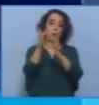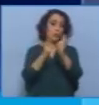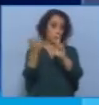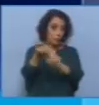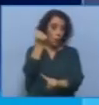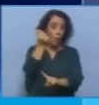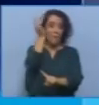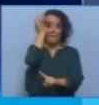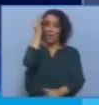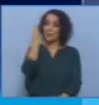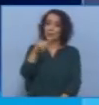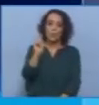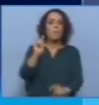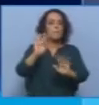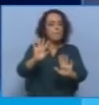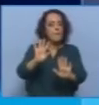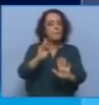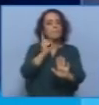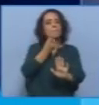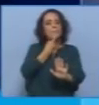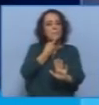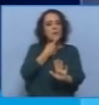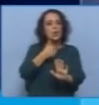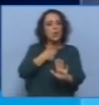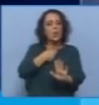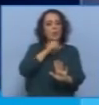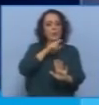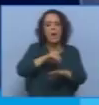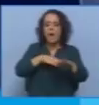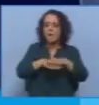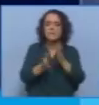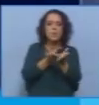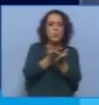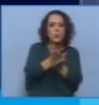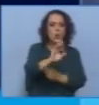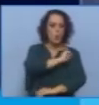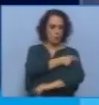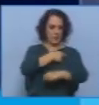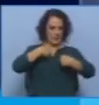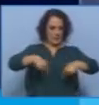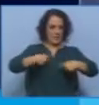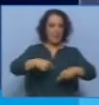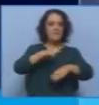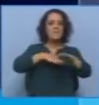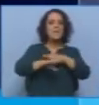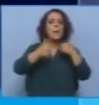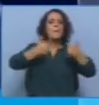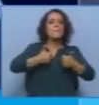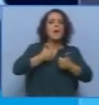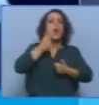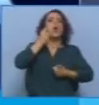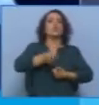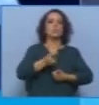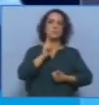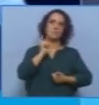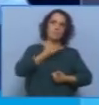fácil, mas é se continuar a perceber como é que eu posso fazer o bem, como é que eu posso utilizar o poder que tenho, qual é a honra que eu preciso